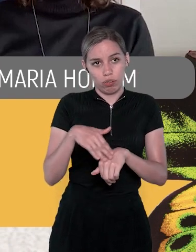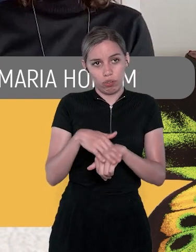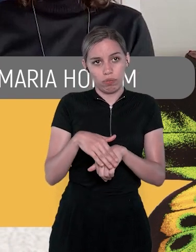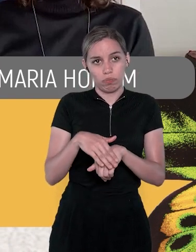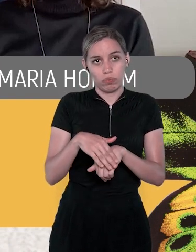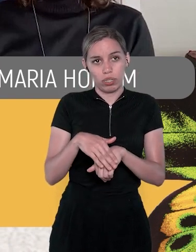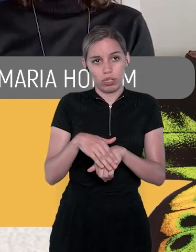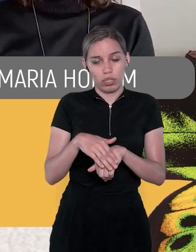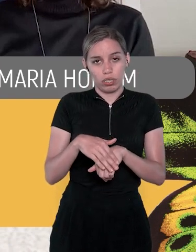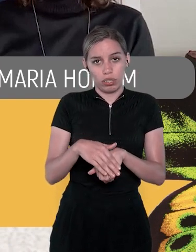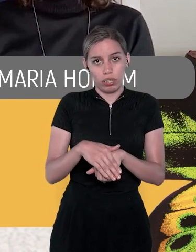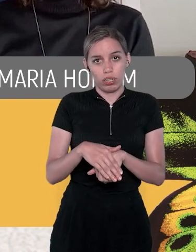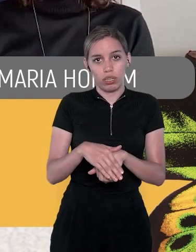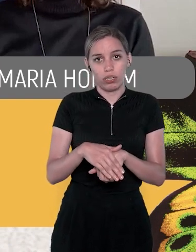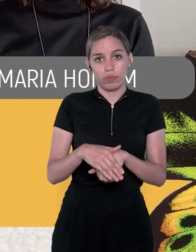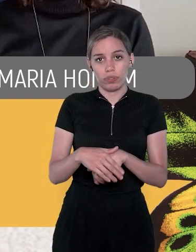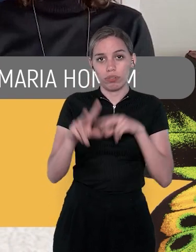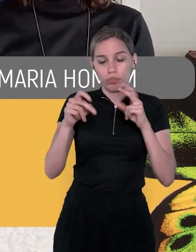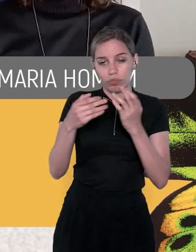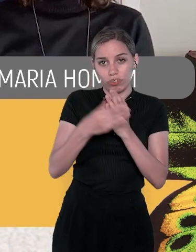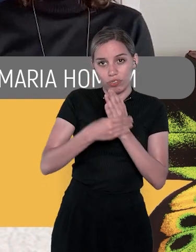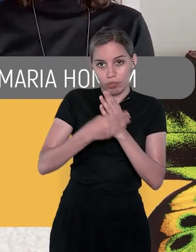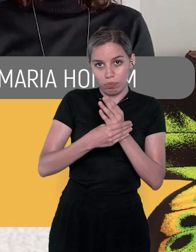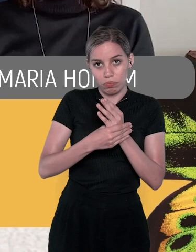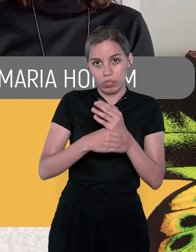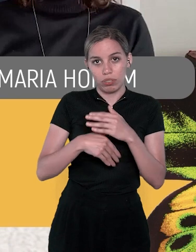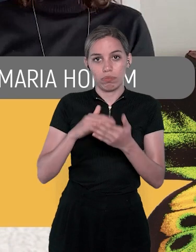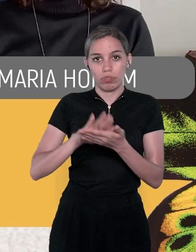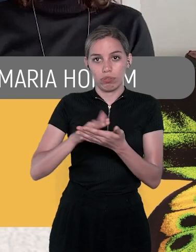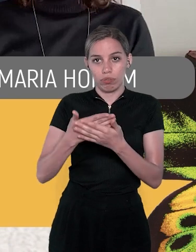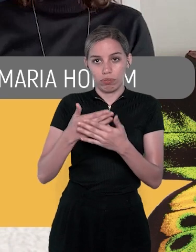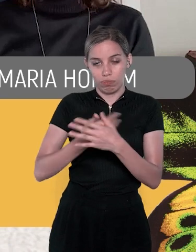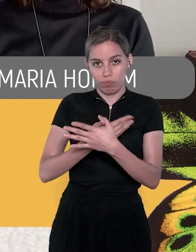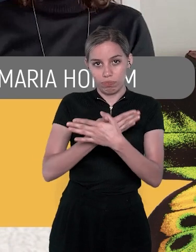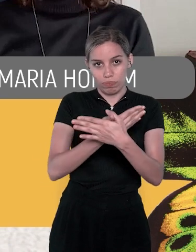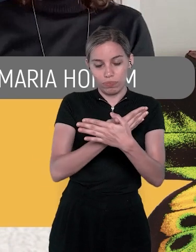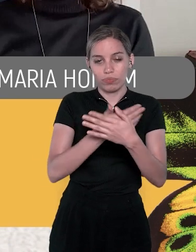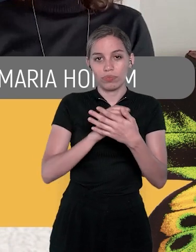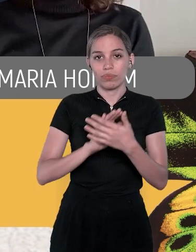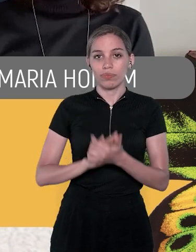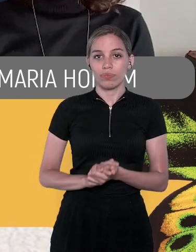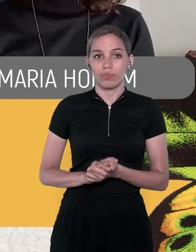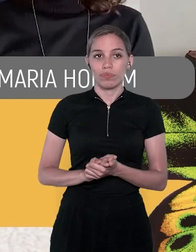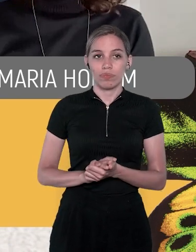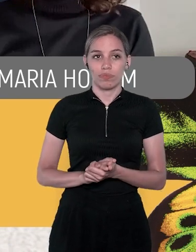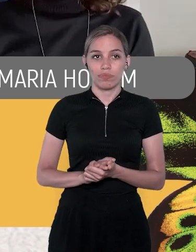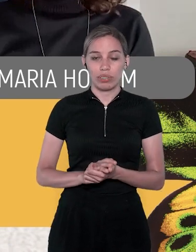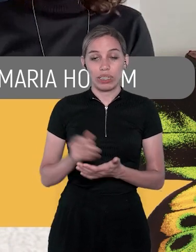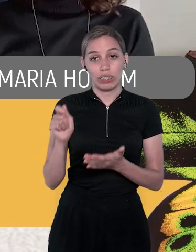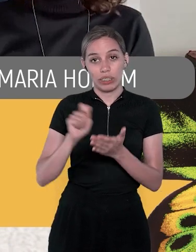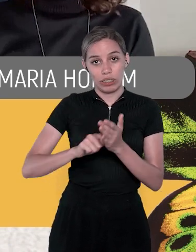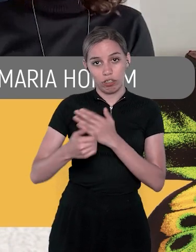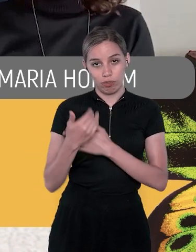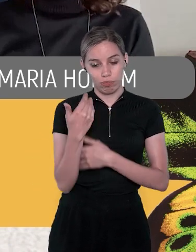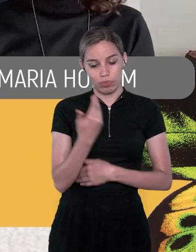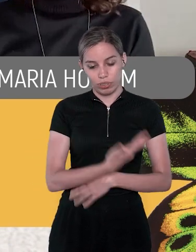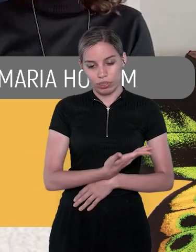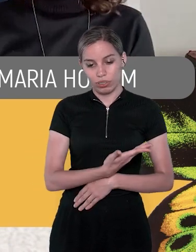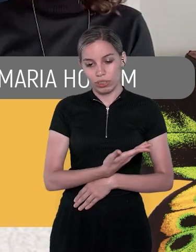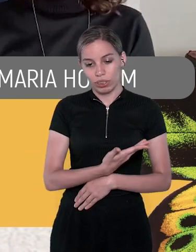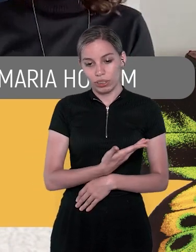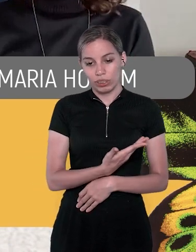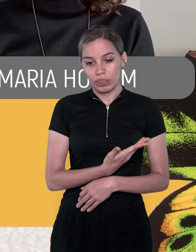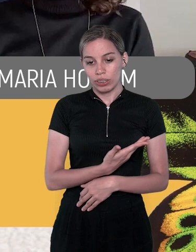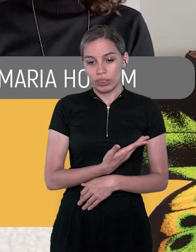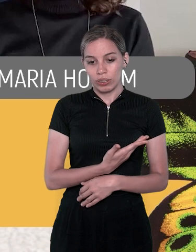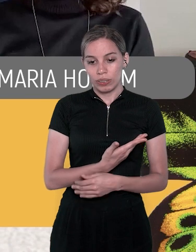fecho, esse papo tão bom que a gente está conversando aqui sobre o livro O Intérprete de Borboletas. Afonso segura o